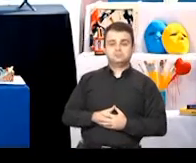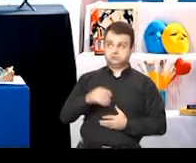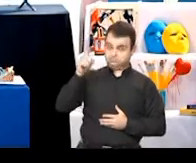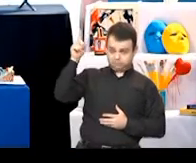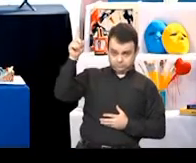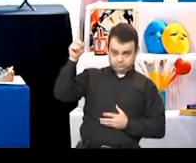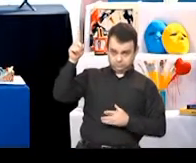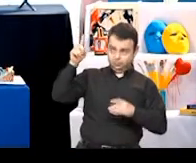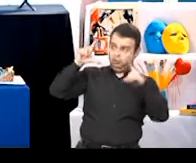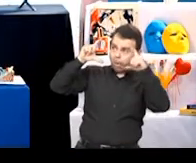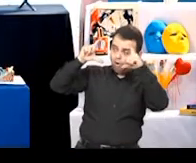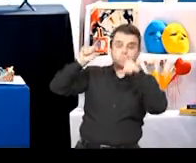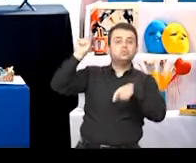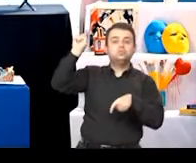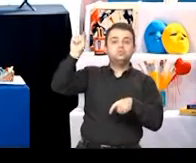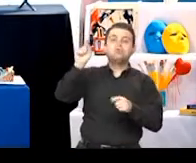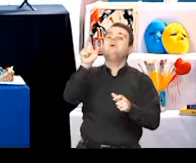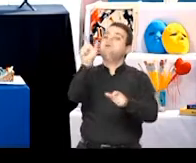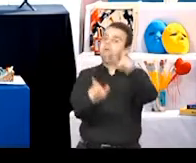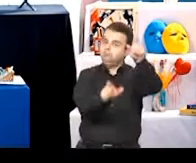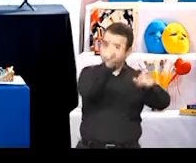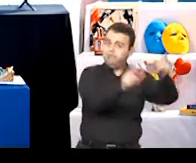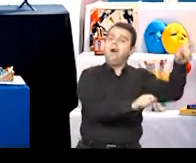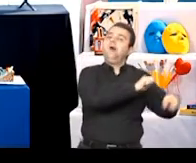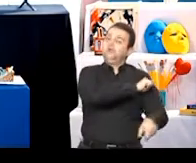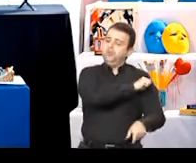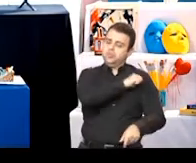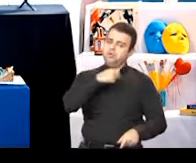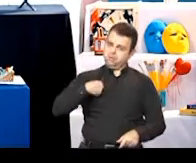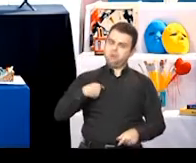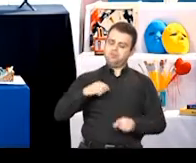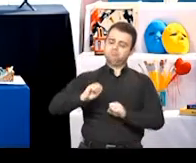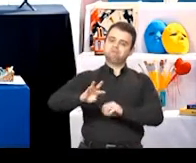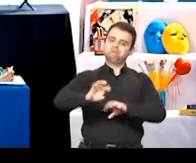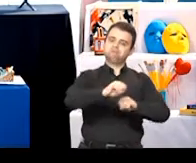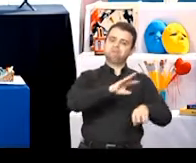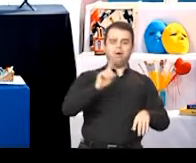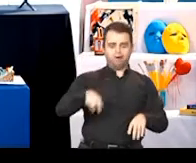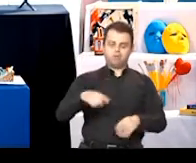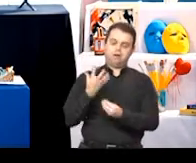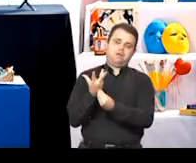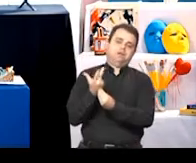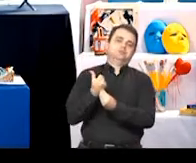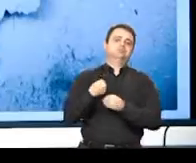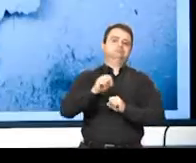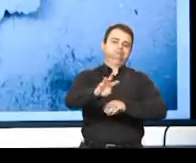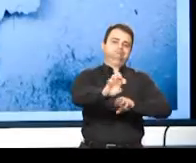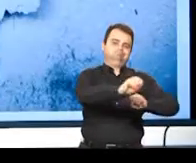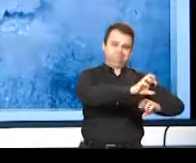Lembrando que todas essas imagens foram produzidas por alunos meus durante as aulas de arte.